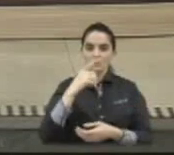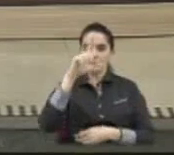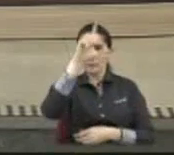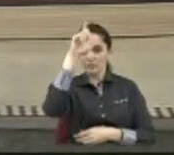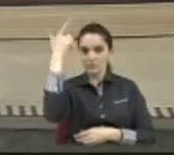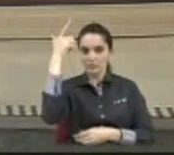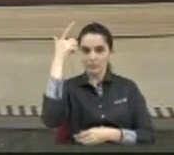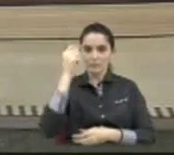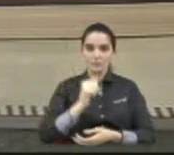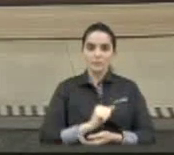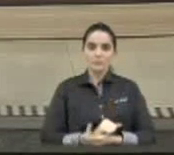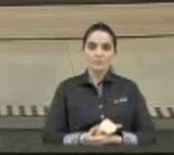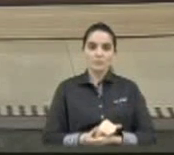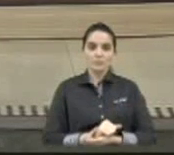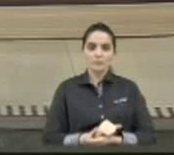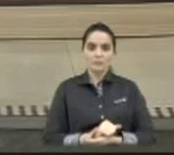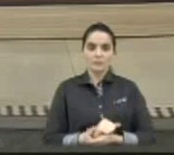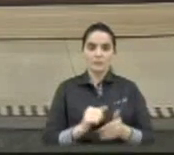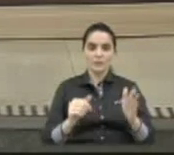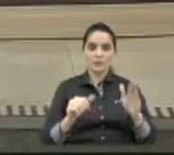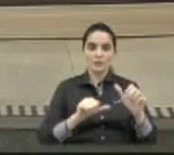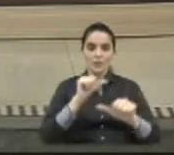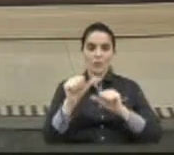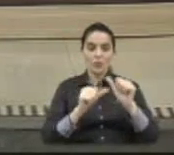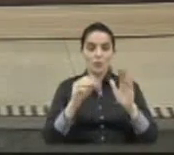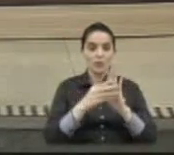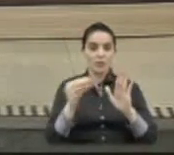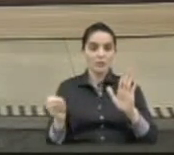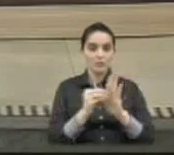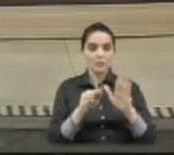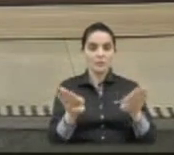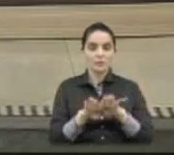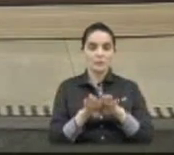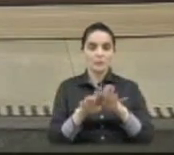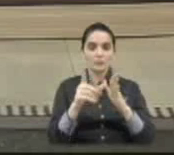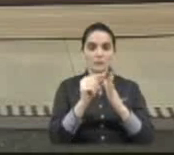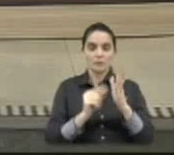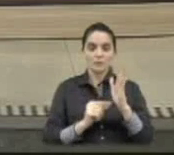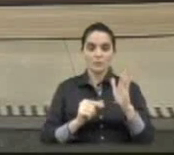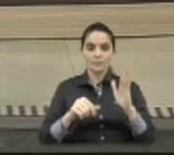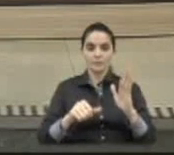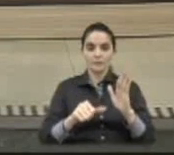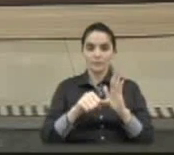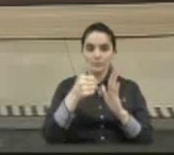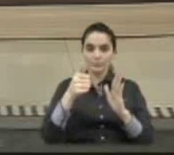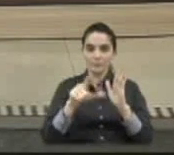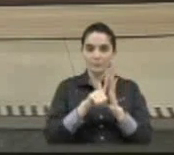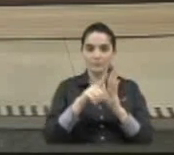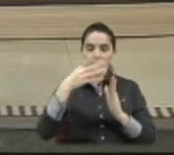Luiz Fernando Silveira, que altera a emenda e o artigo 1º da lei número